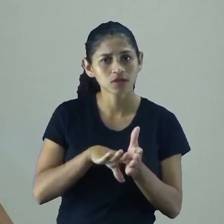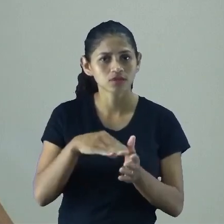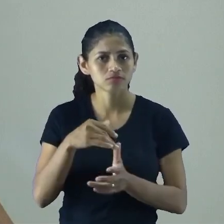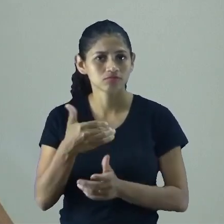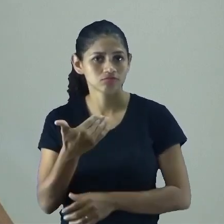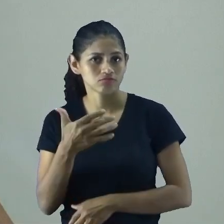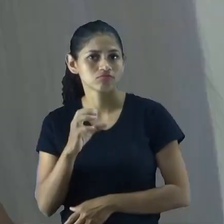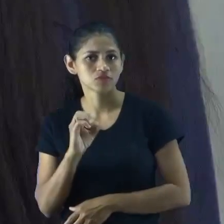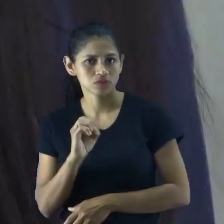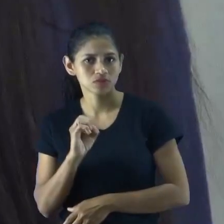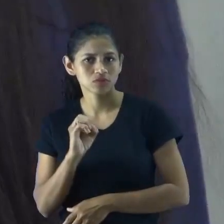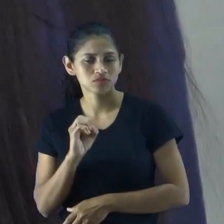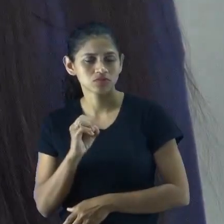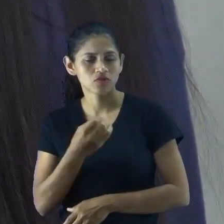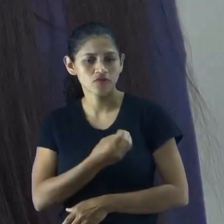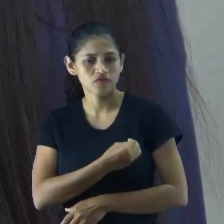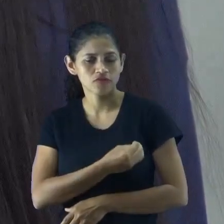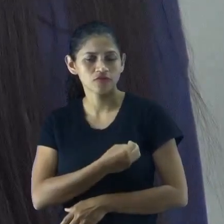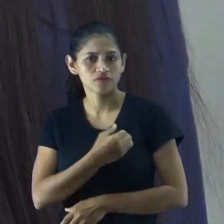animal é o